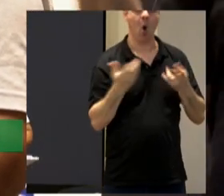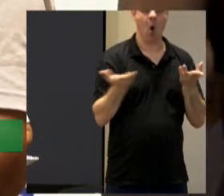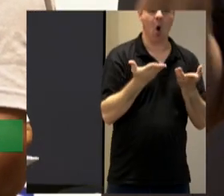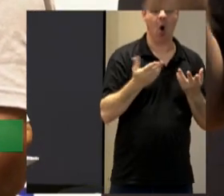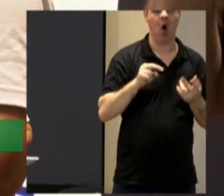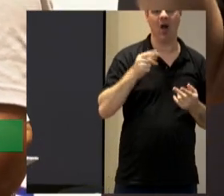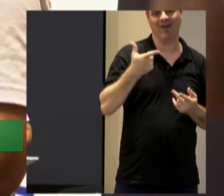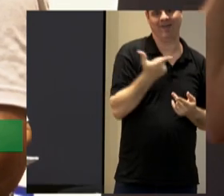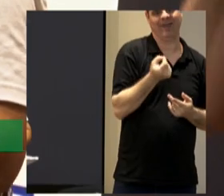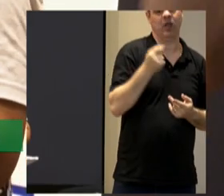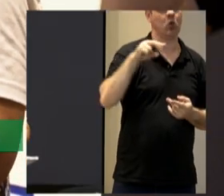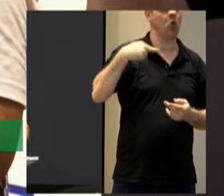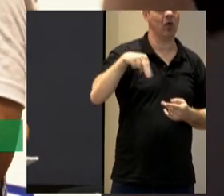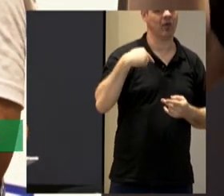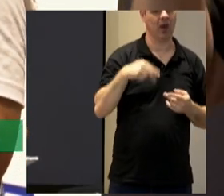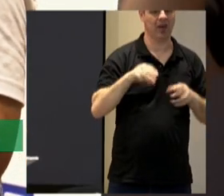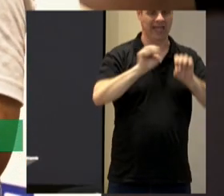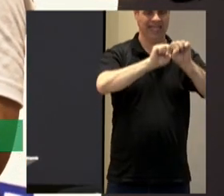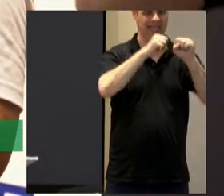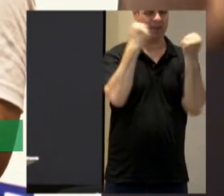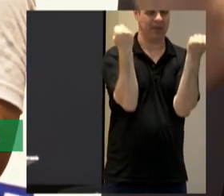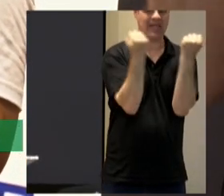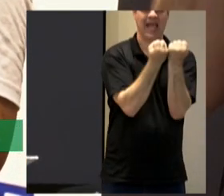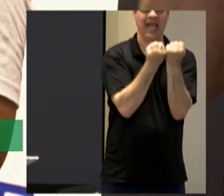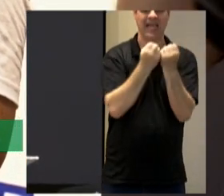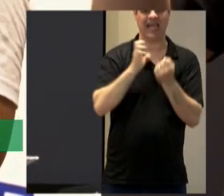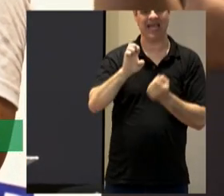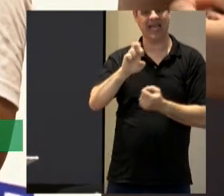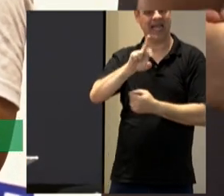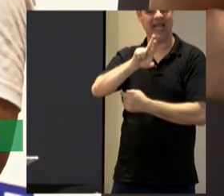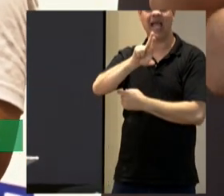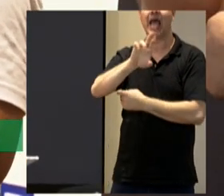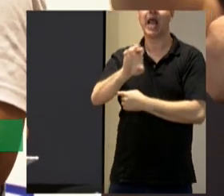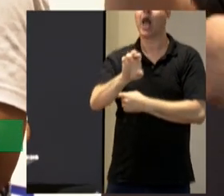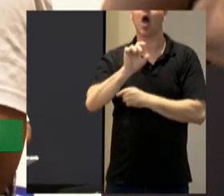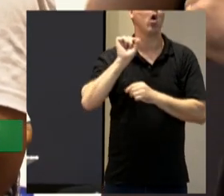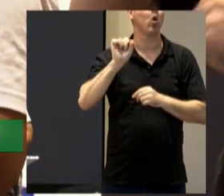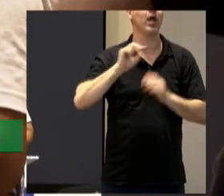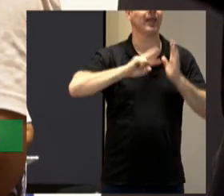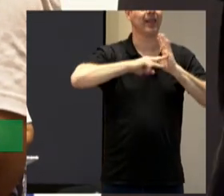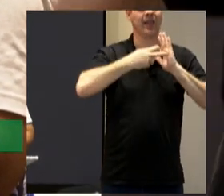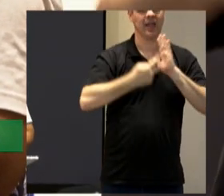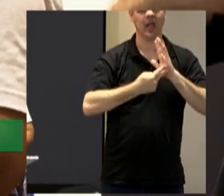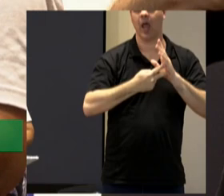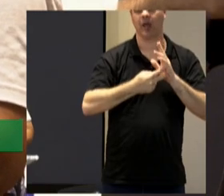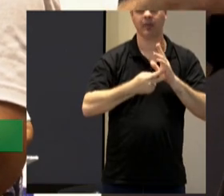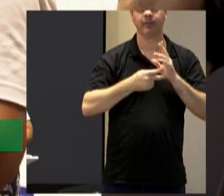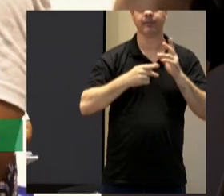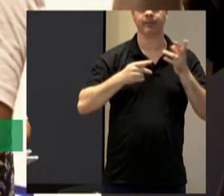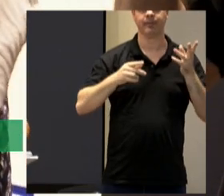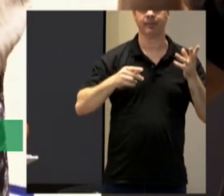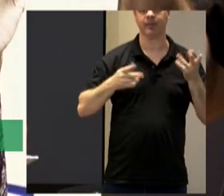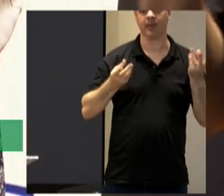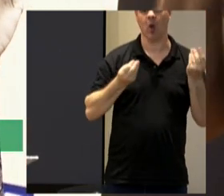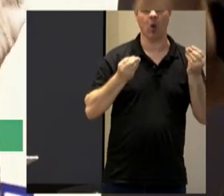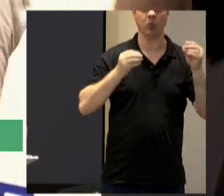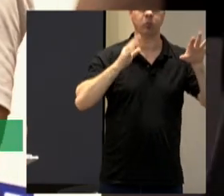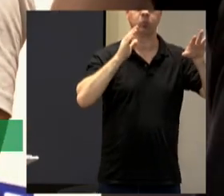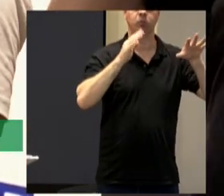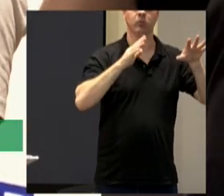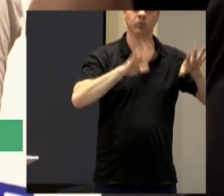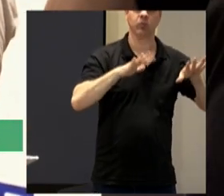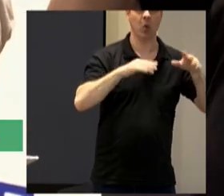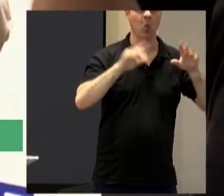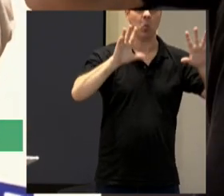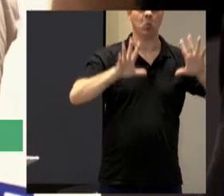seminário de ERER não é o início. O seminário de ERER é a celebração daquilo que